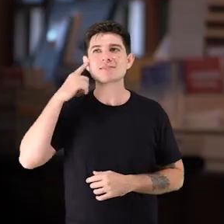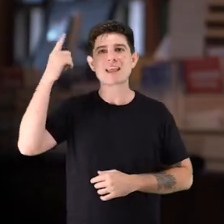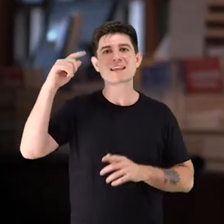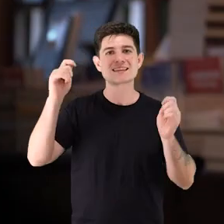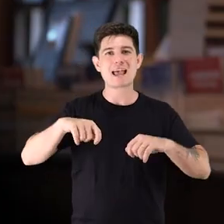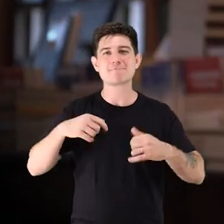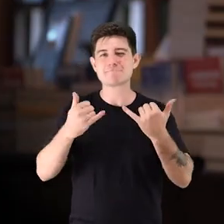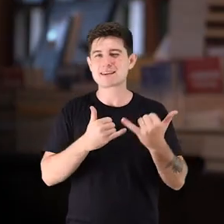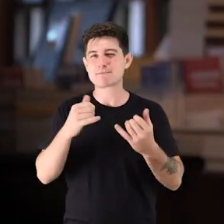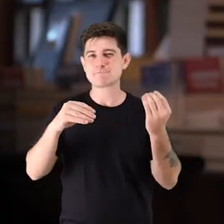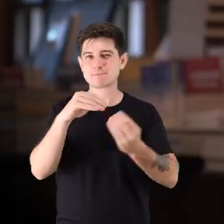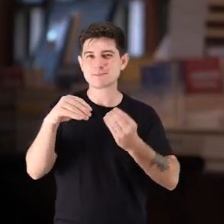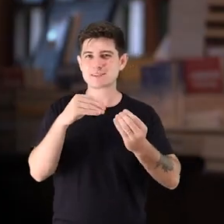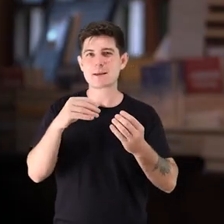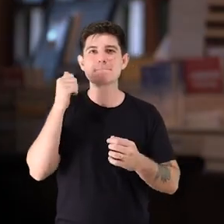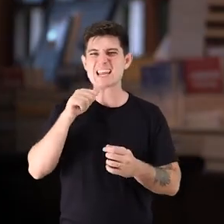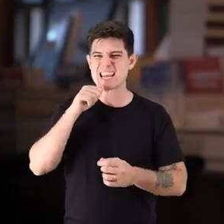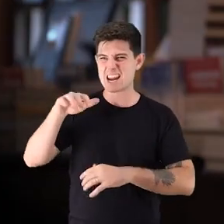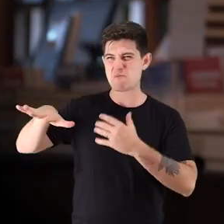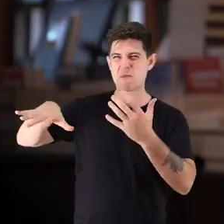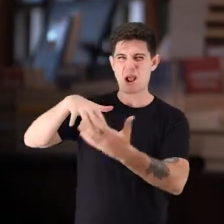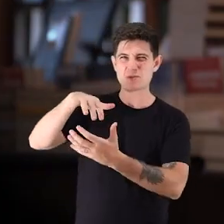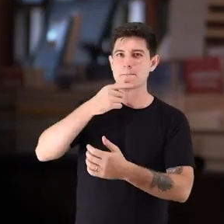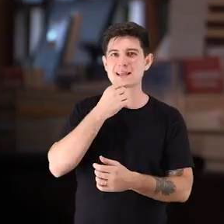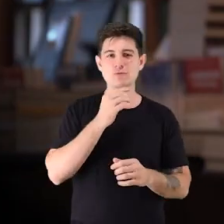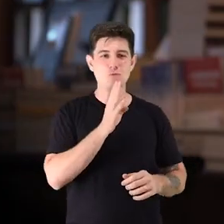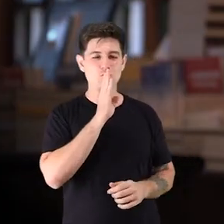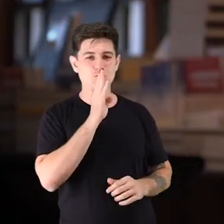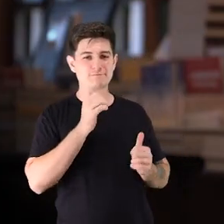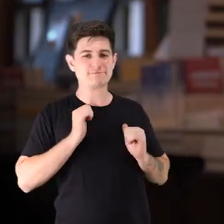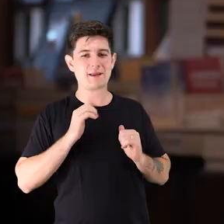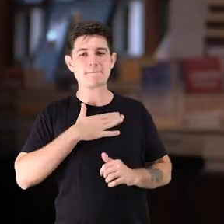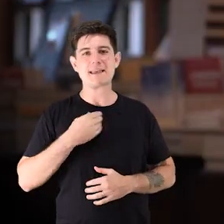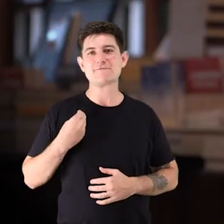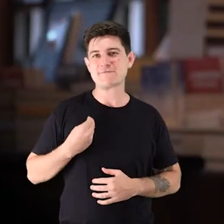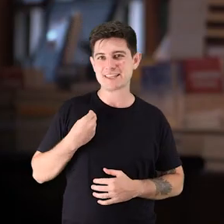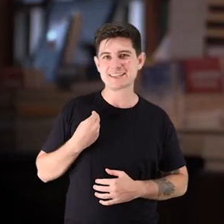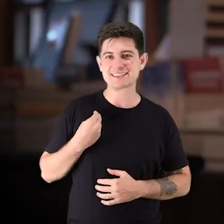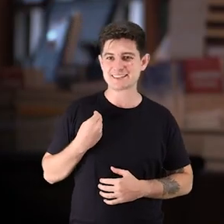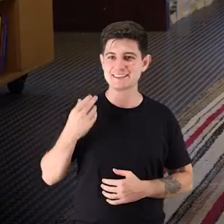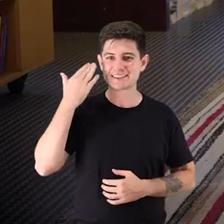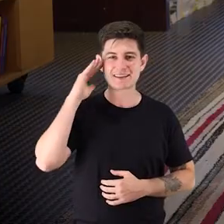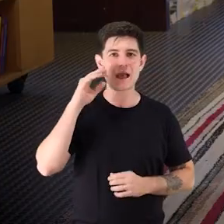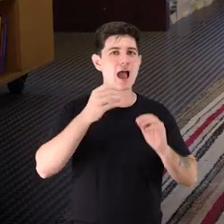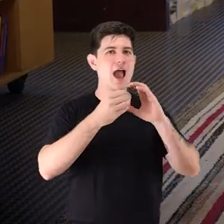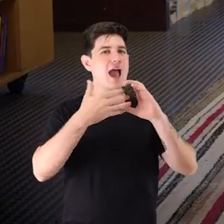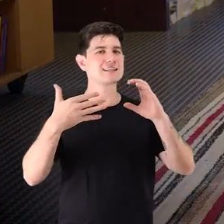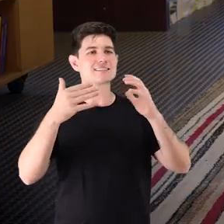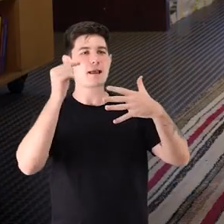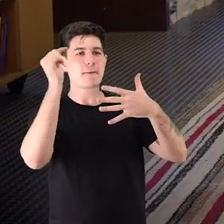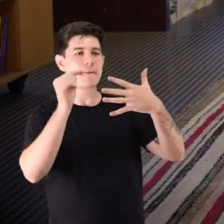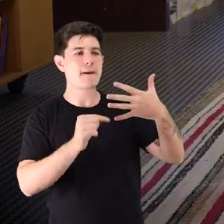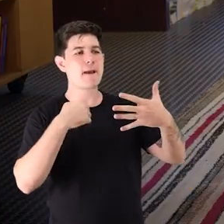assim, de repente me veio essa ideia de brincar com uma menina furacão e um menino esponja que eu fui tirando um pouco da minha infância. É claro que não é uma biografia. Sim.